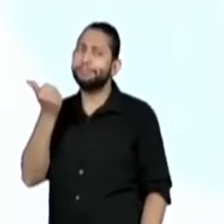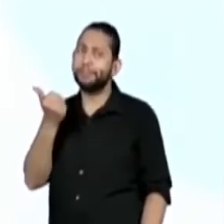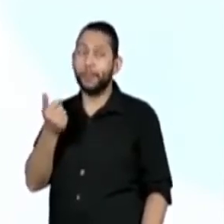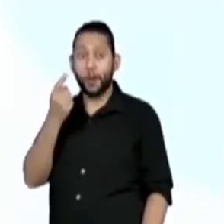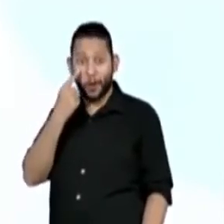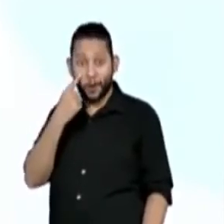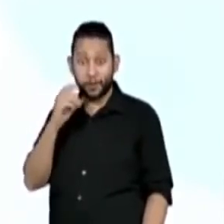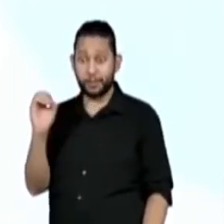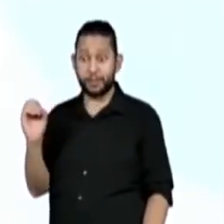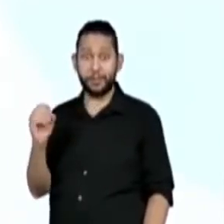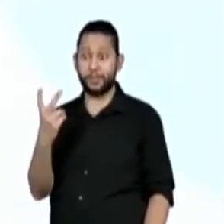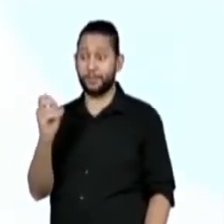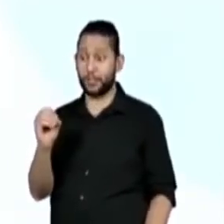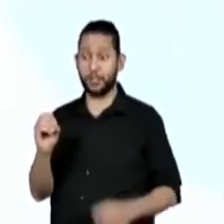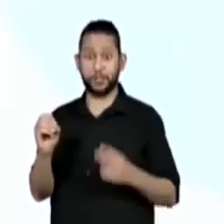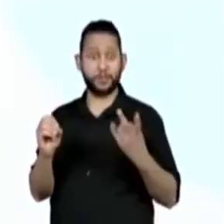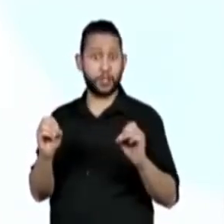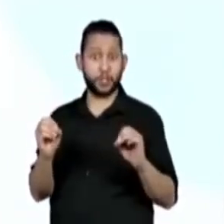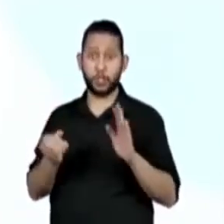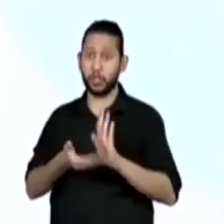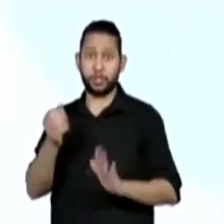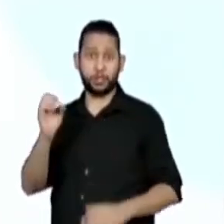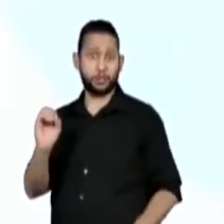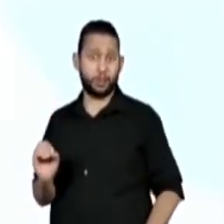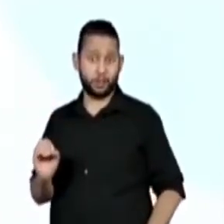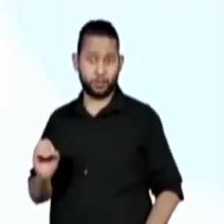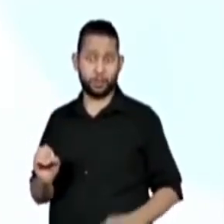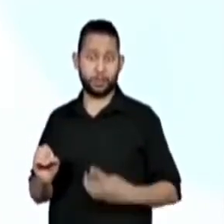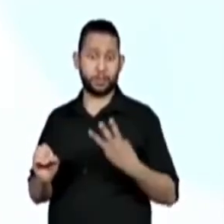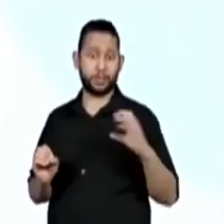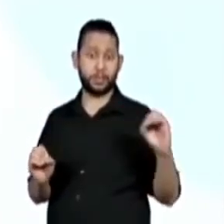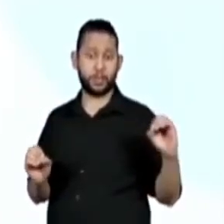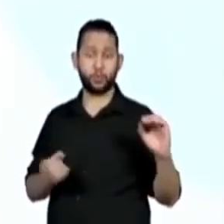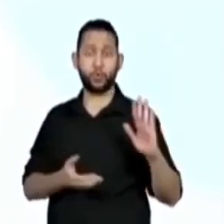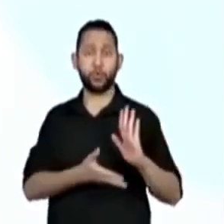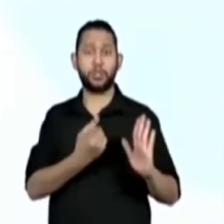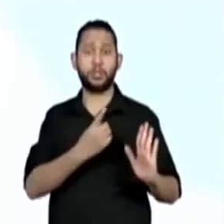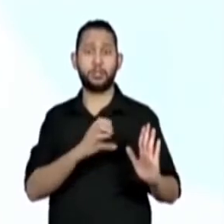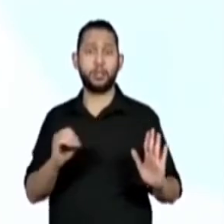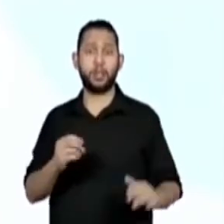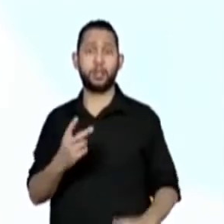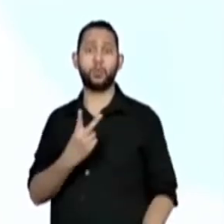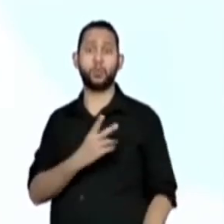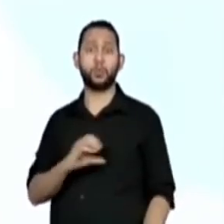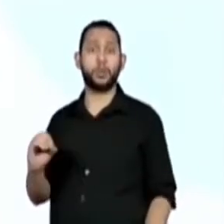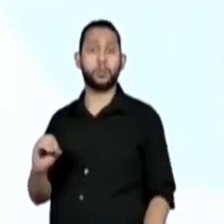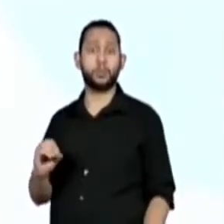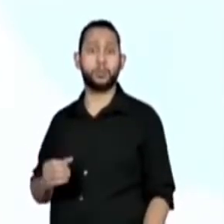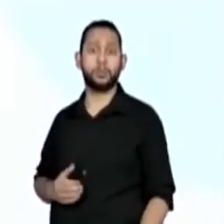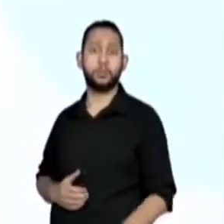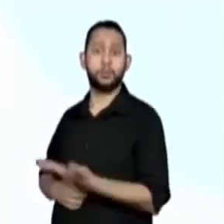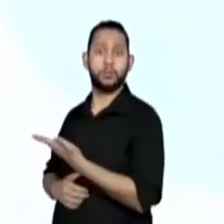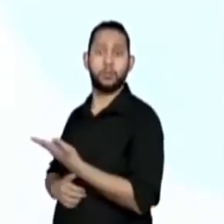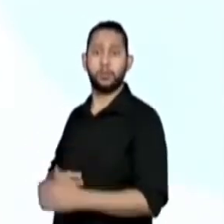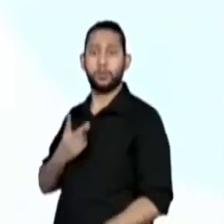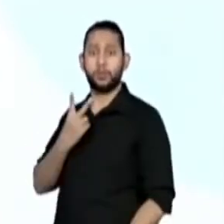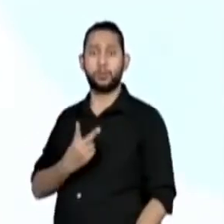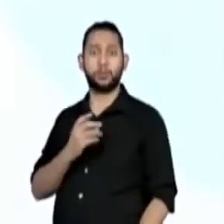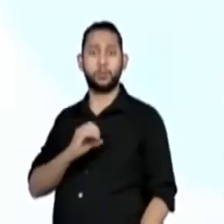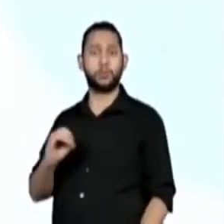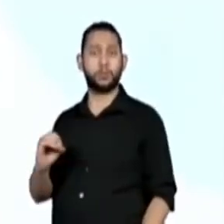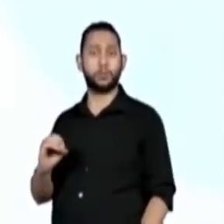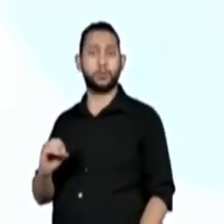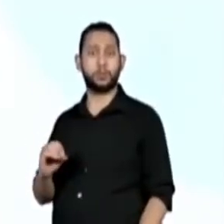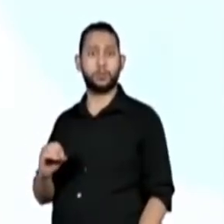assim as dezenas são iguais vem tira a gente não sobra nada 300 Tira sem sobra 200 deu certo a conta